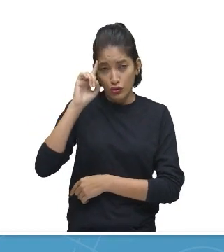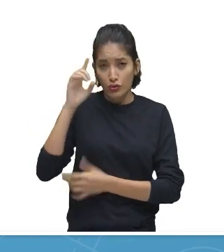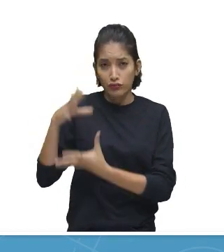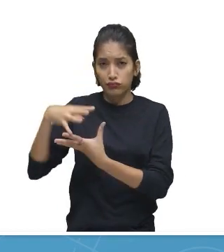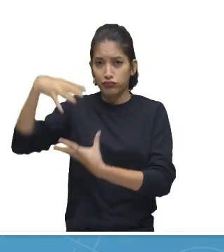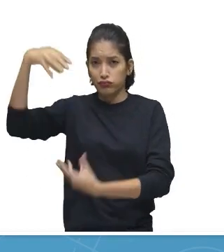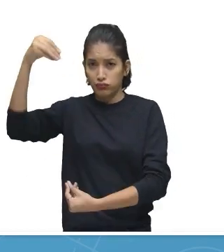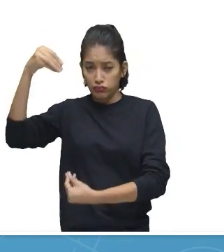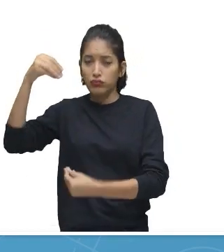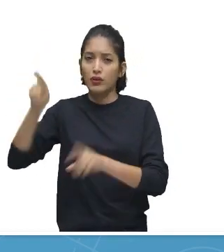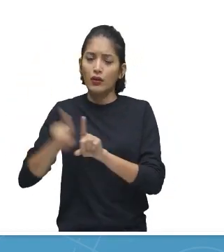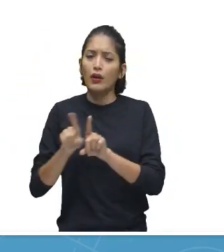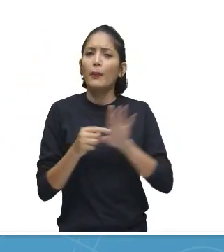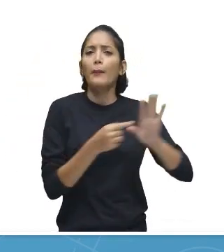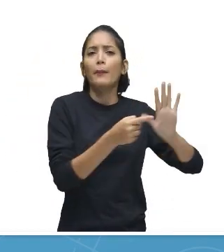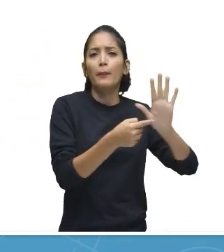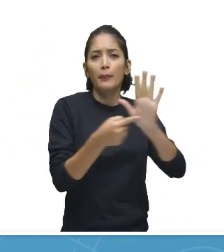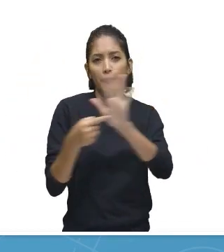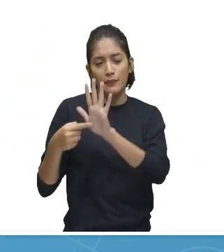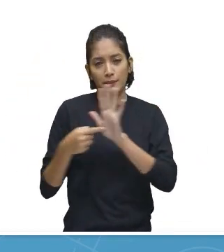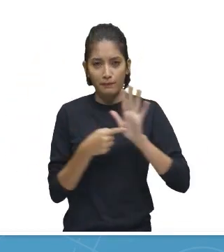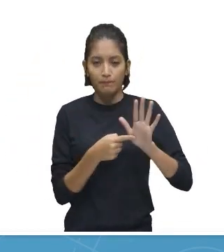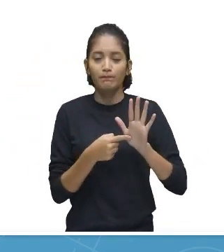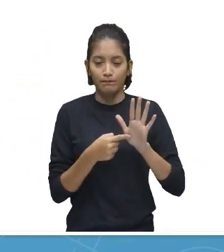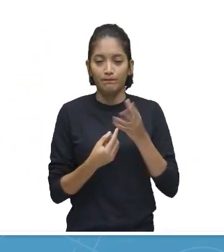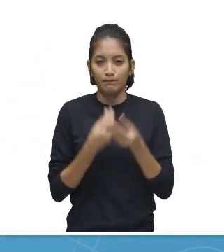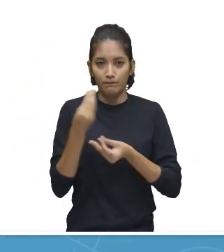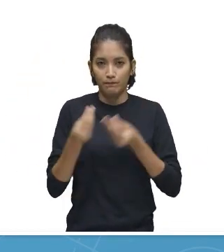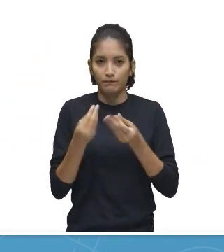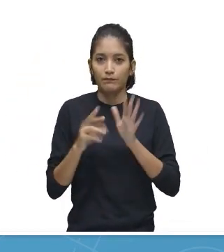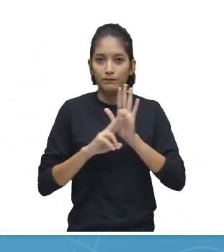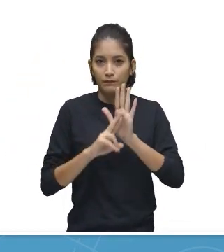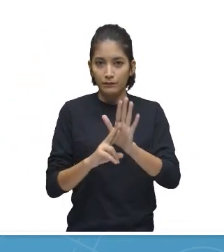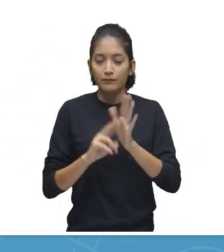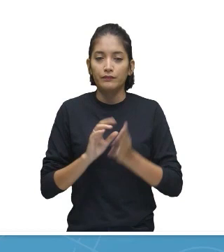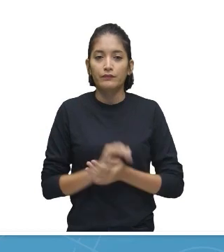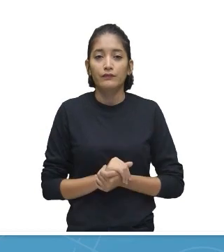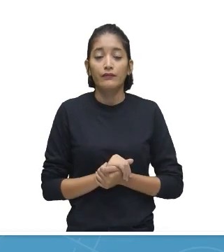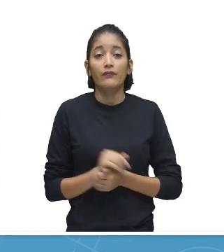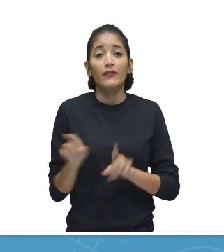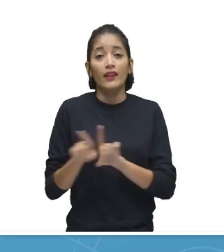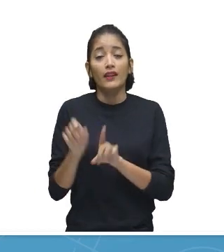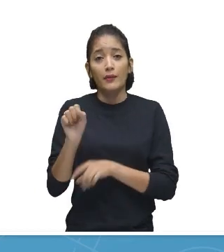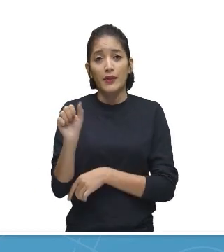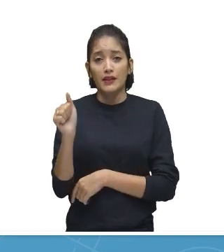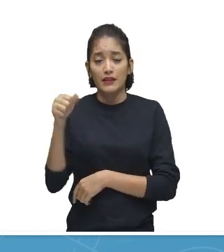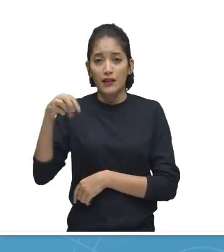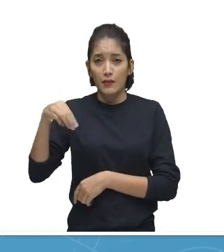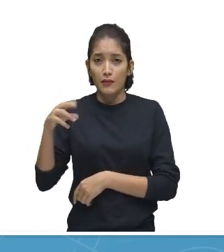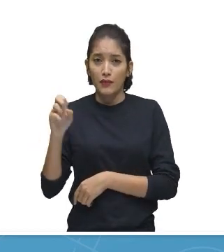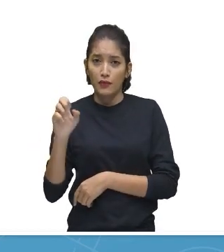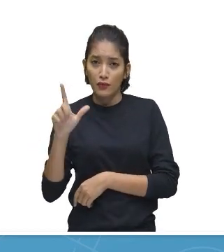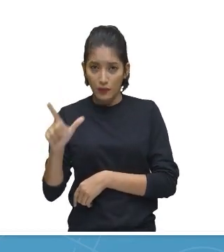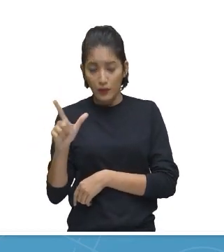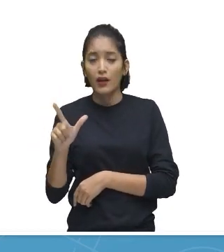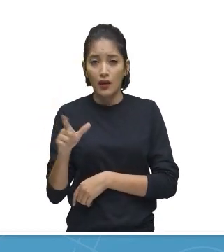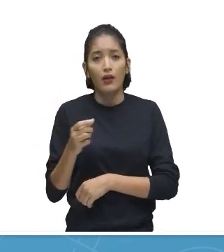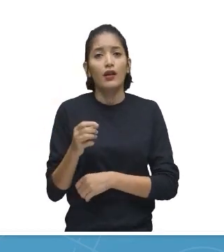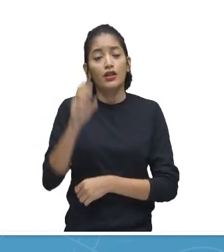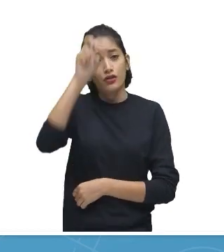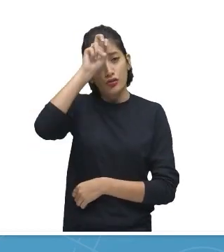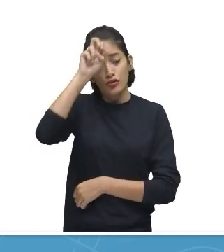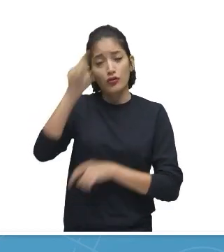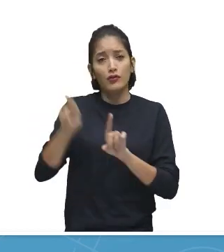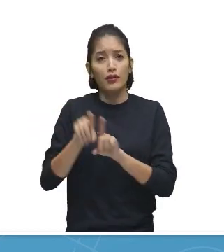Que, ou seja, que era uma representação, né? O Samuel colocou que é a arte egípcia e a arte da Idade Média.